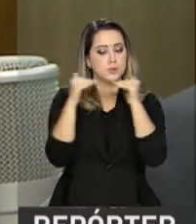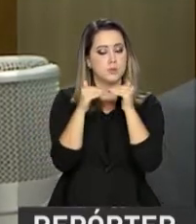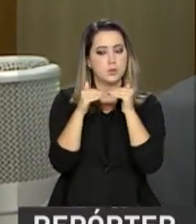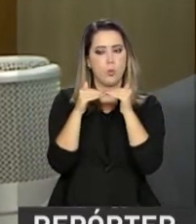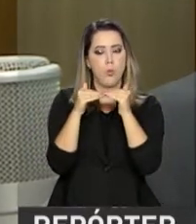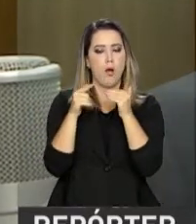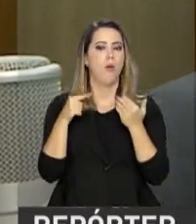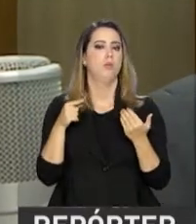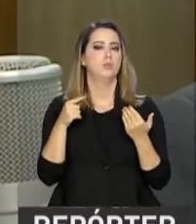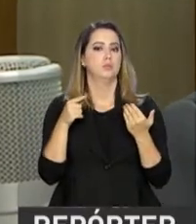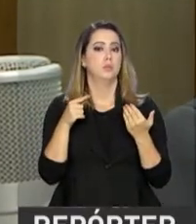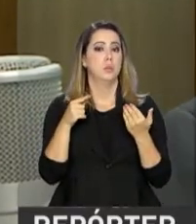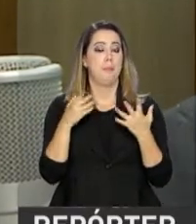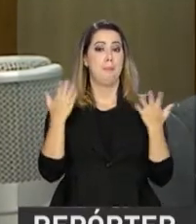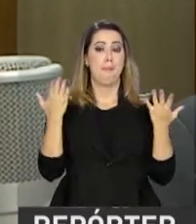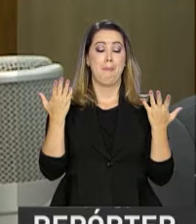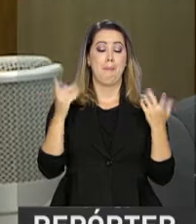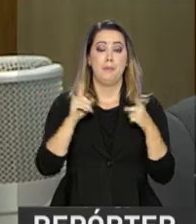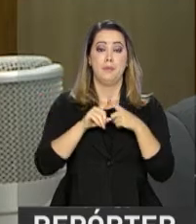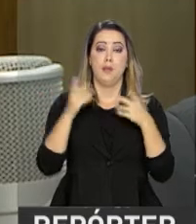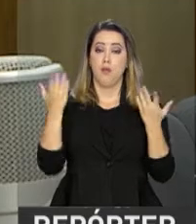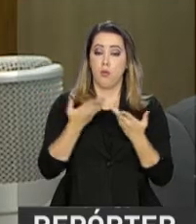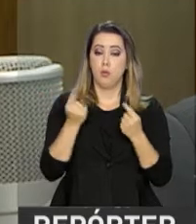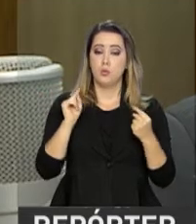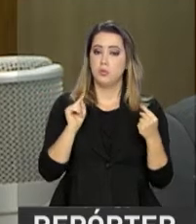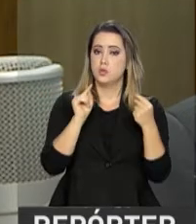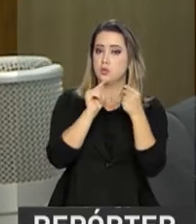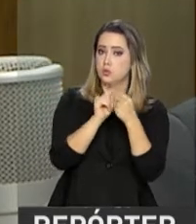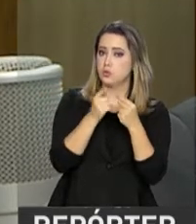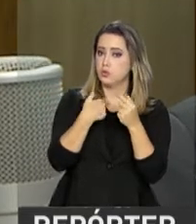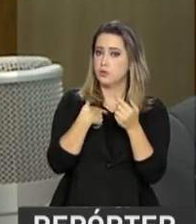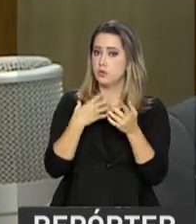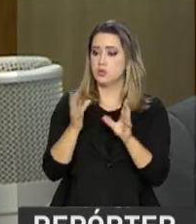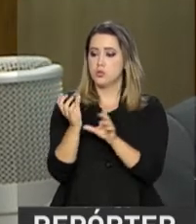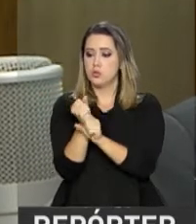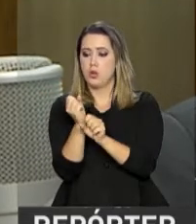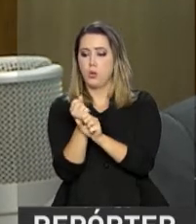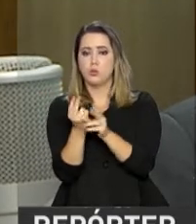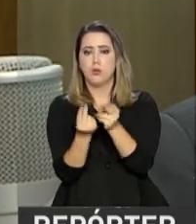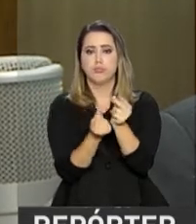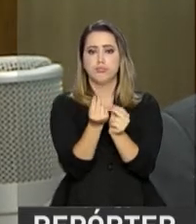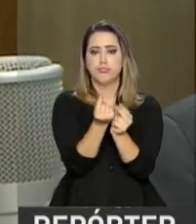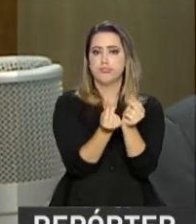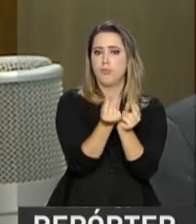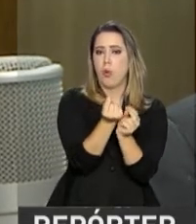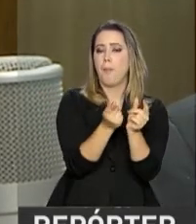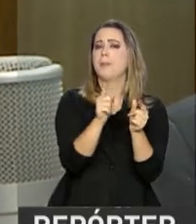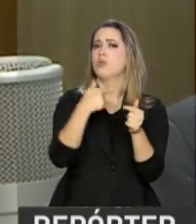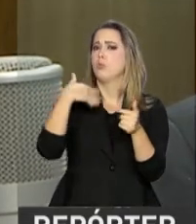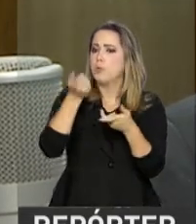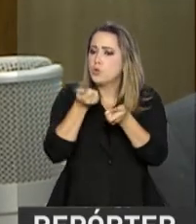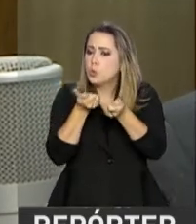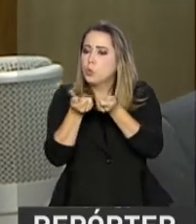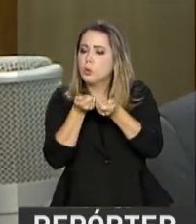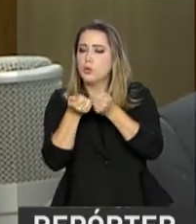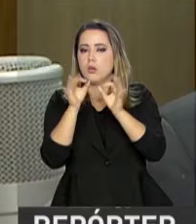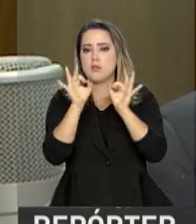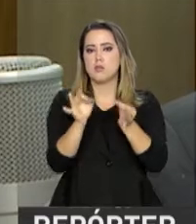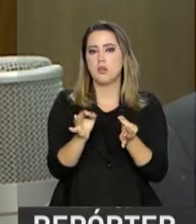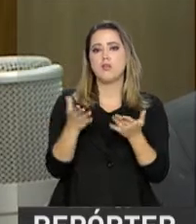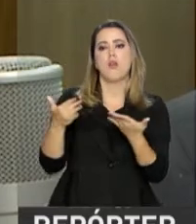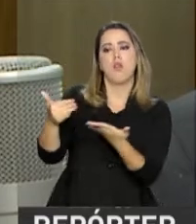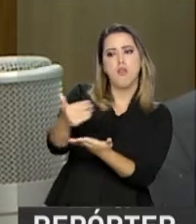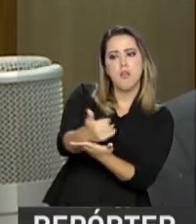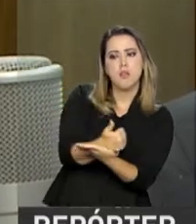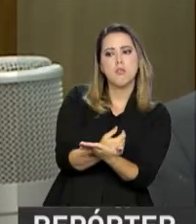igual então essa reforma é feita com o intuito de ter as contas públicas mais equilibradas fazer com o dinheiro que entra todo mês bata